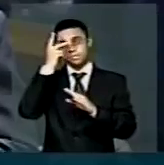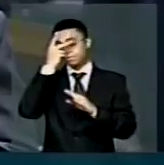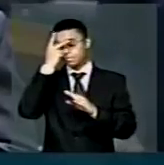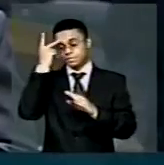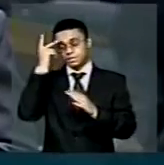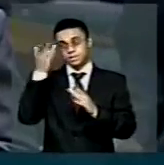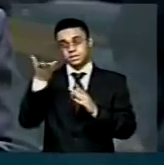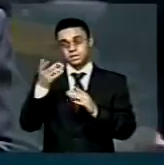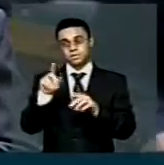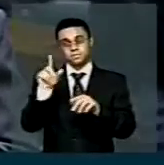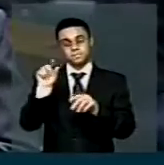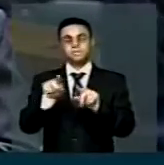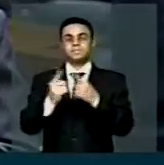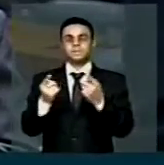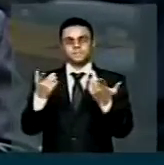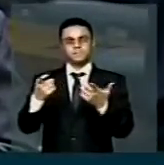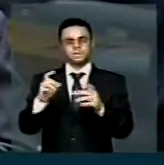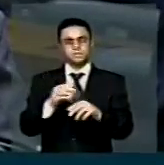Quero dizer,